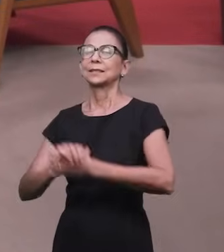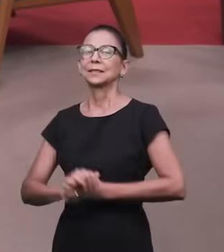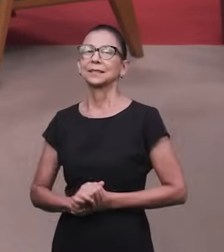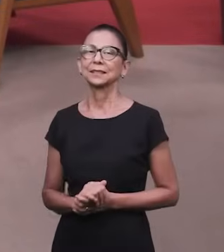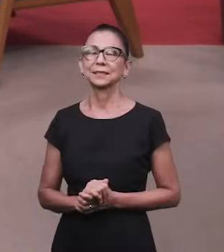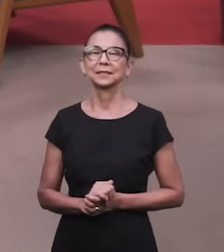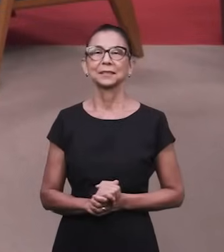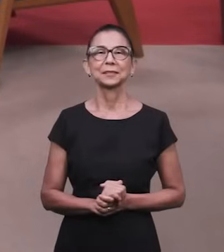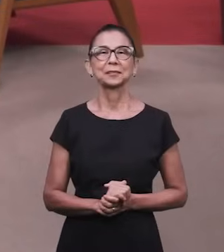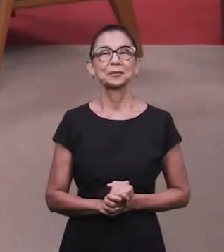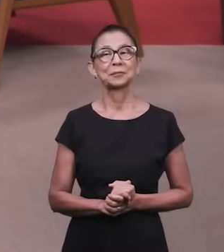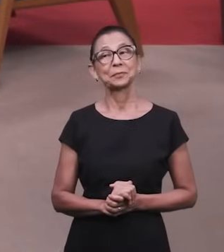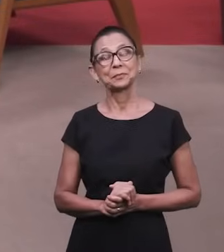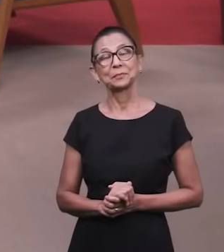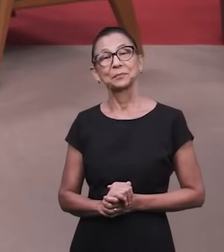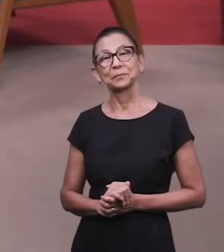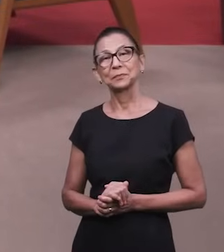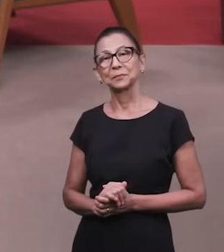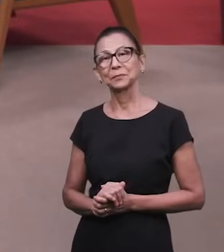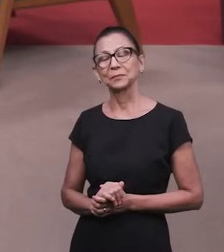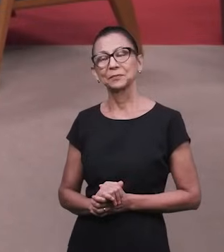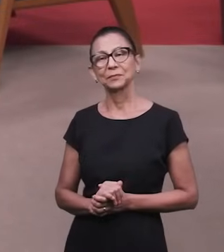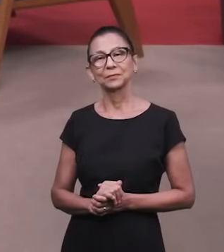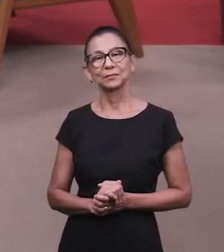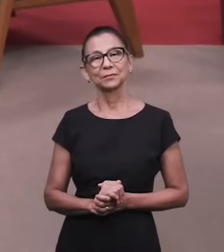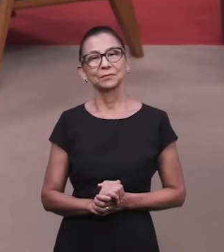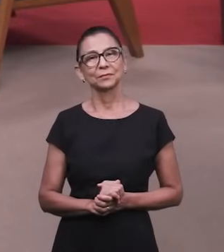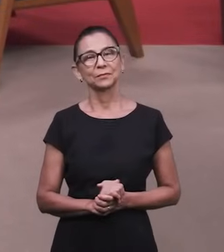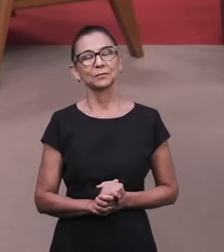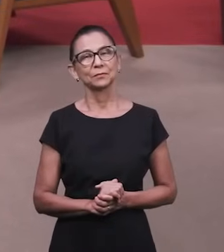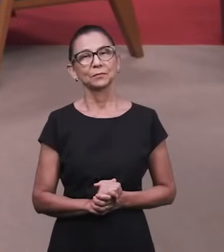recompensa dos fiéis. E um detalhe, Jesus, se você me permite,